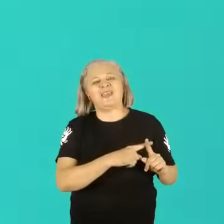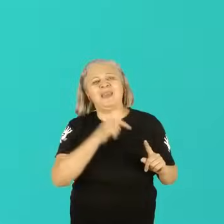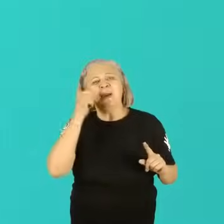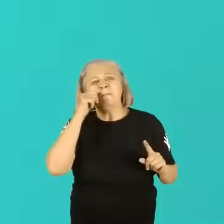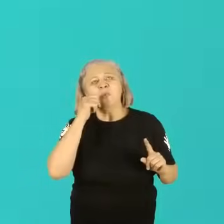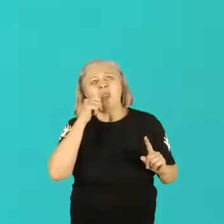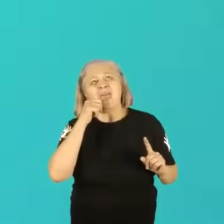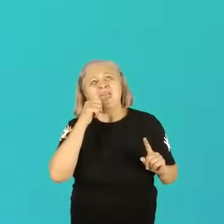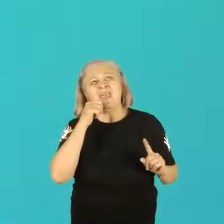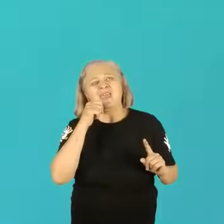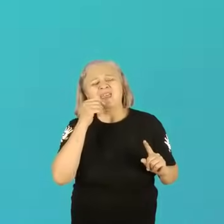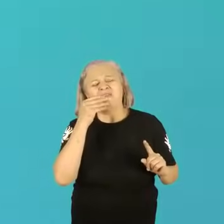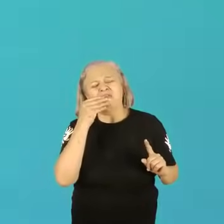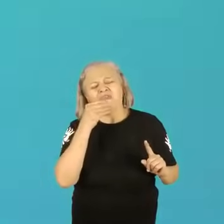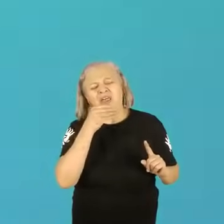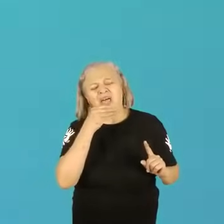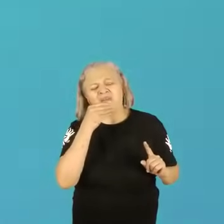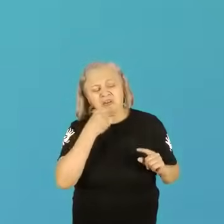mais.